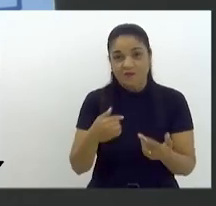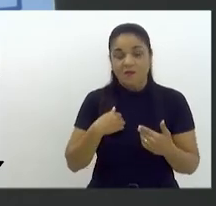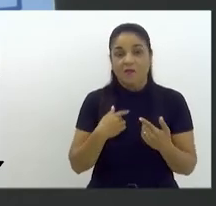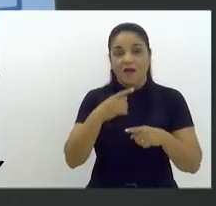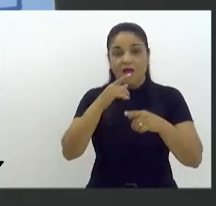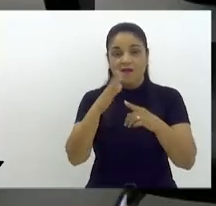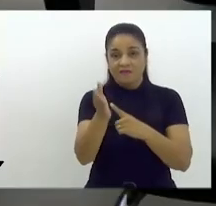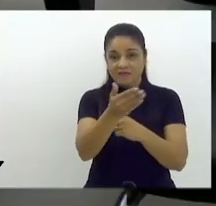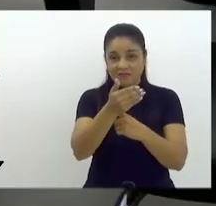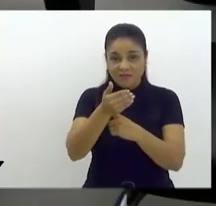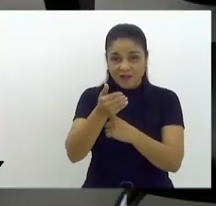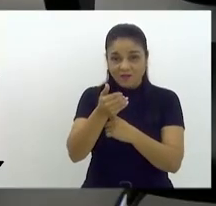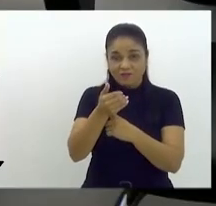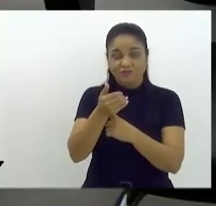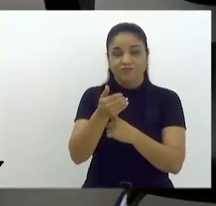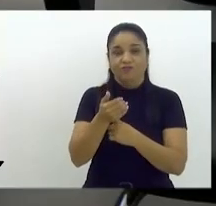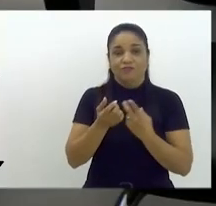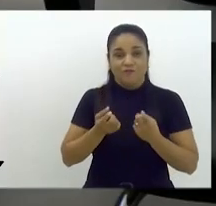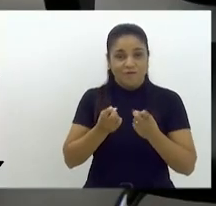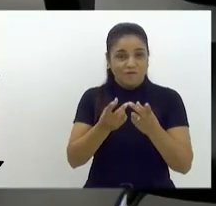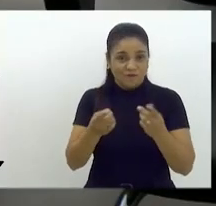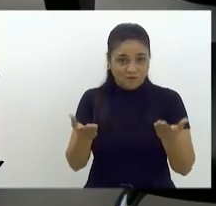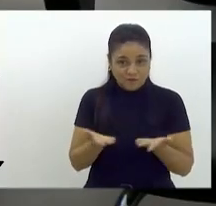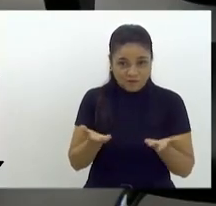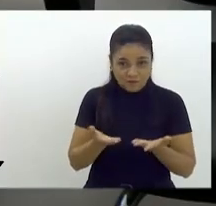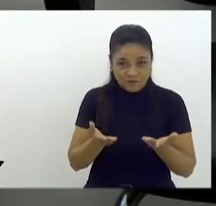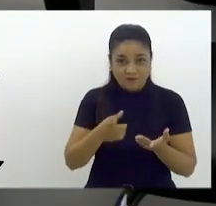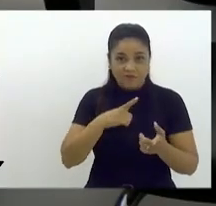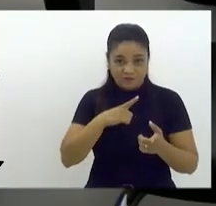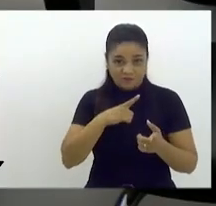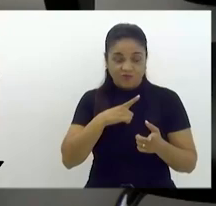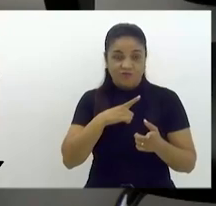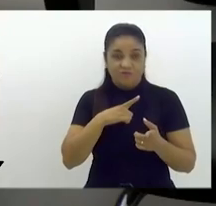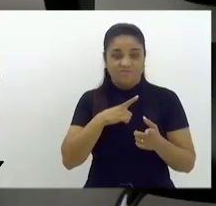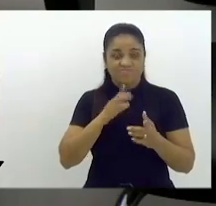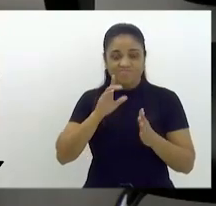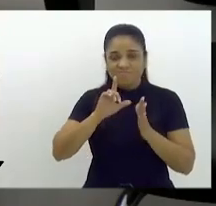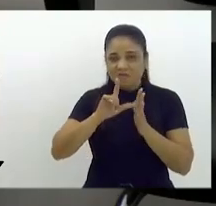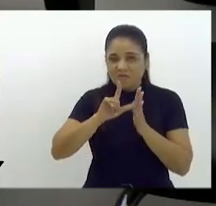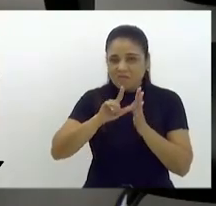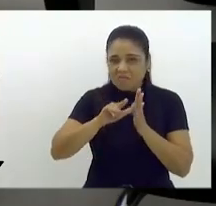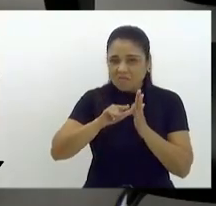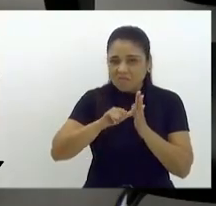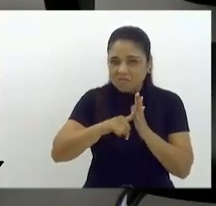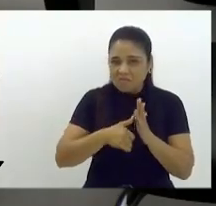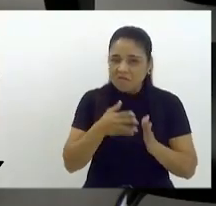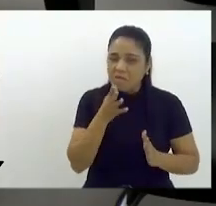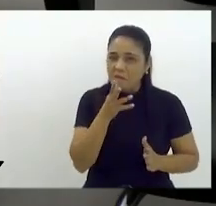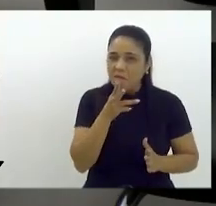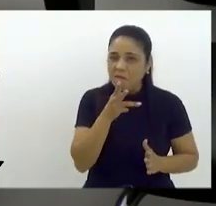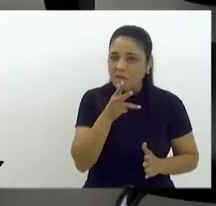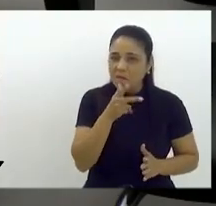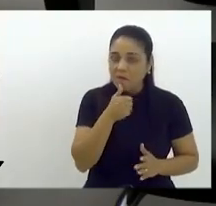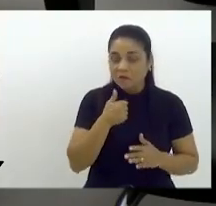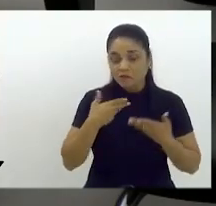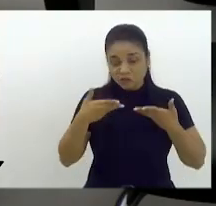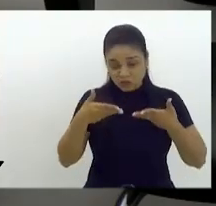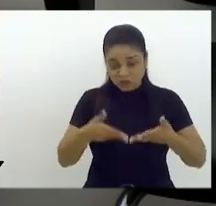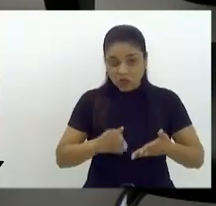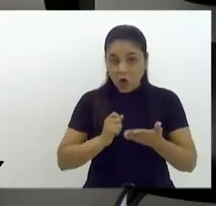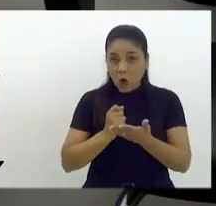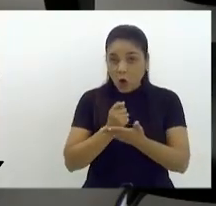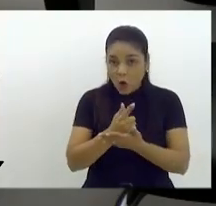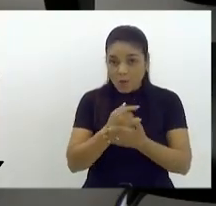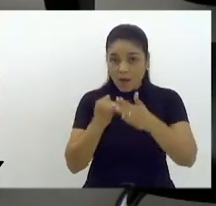com o doutor lindo também mencionou se a gente tiver um trâmite muito lento quando ela chega no Instituto ela já tá defasado